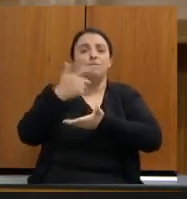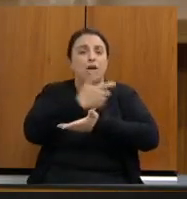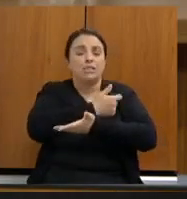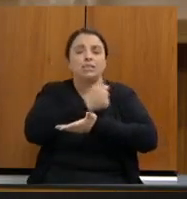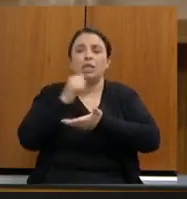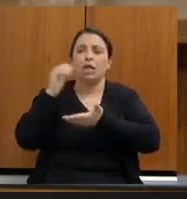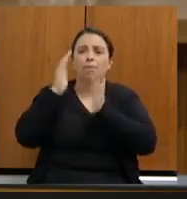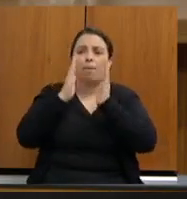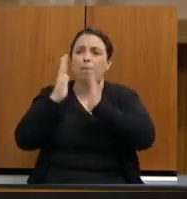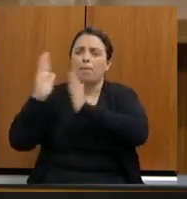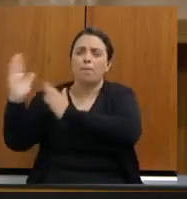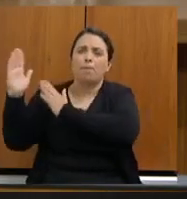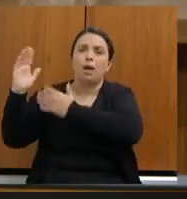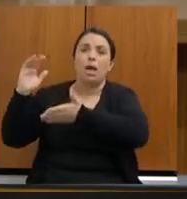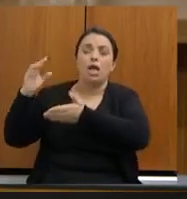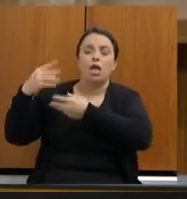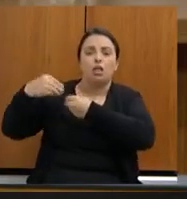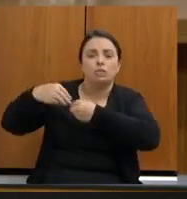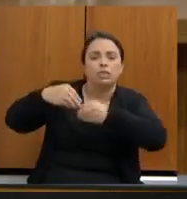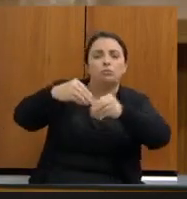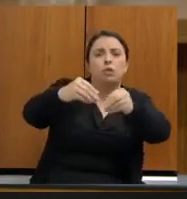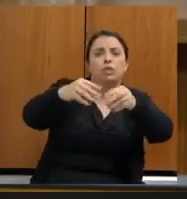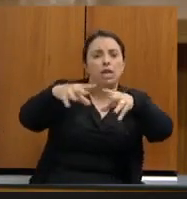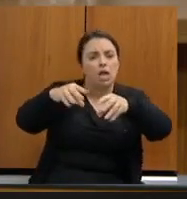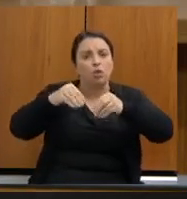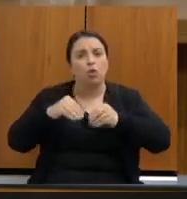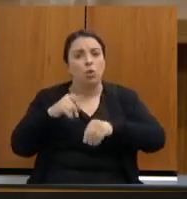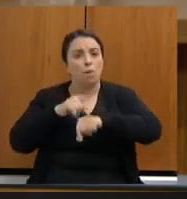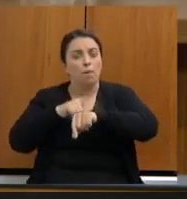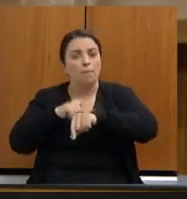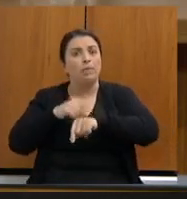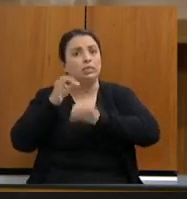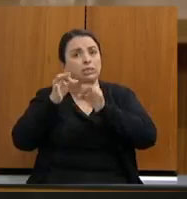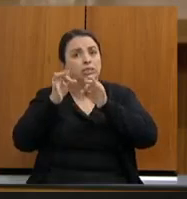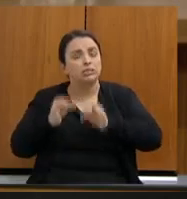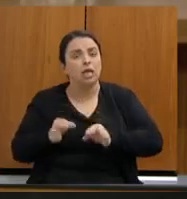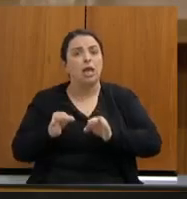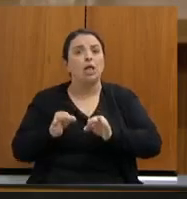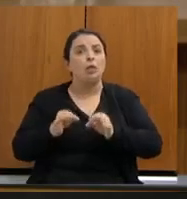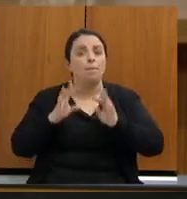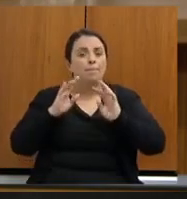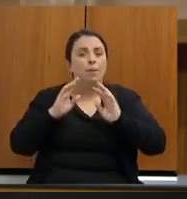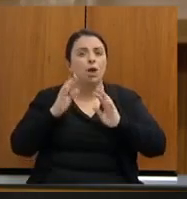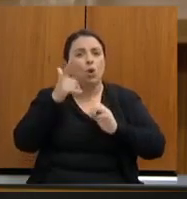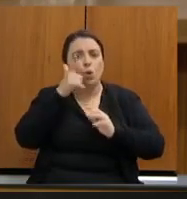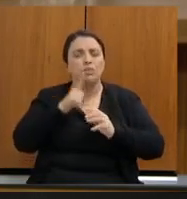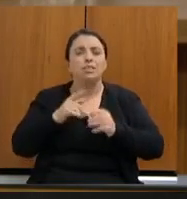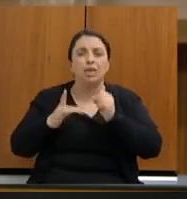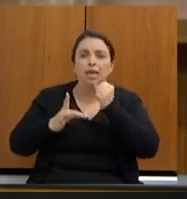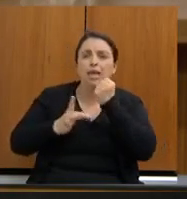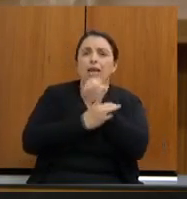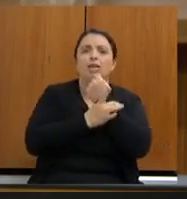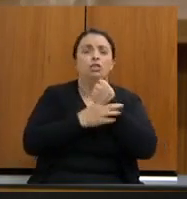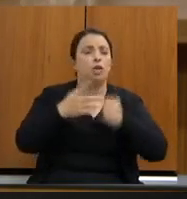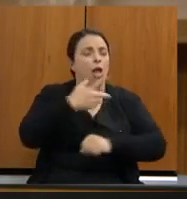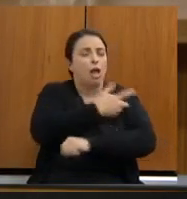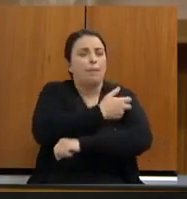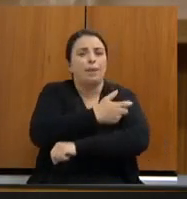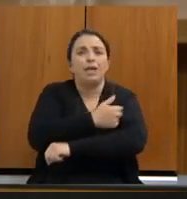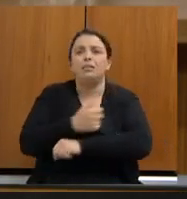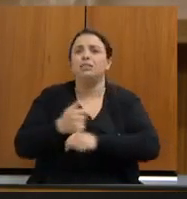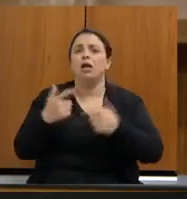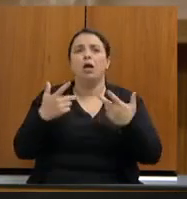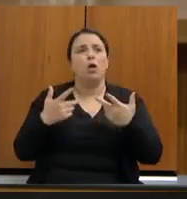transportando as vacinas em tempo hábil para a aplicação em todo o estado estão as aeronaves do Corpo de